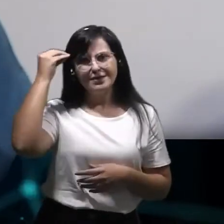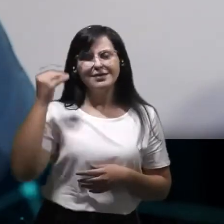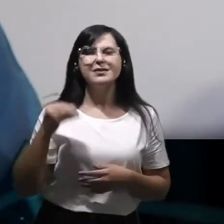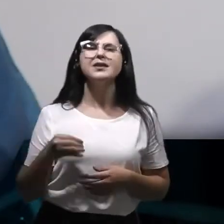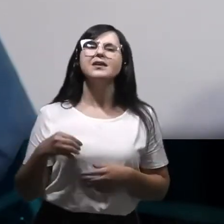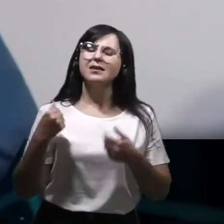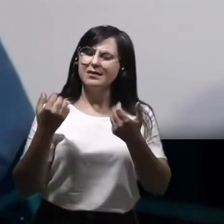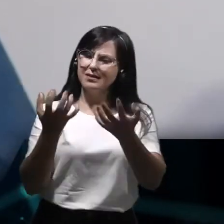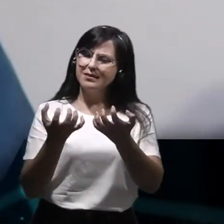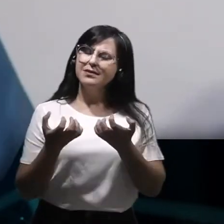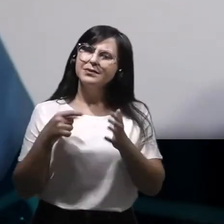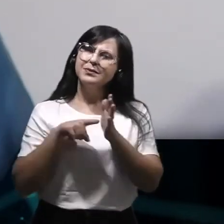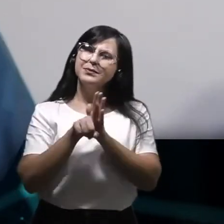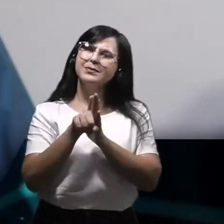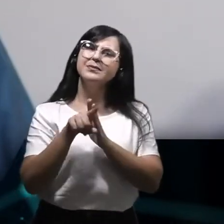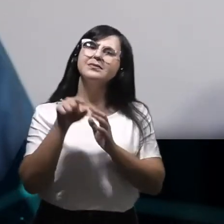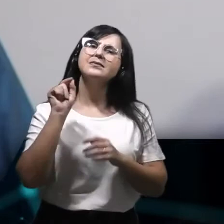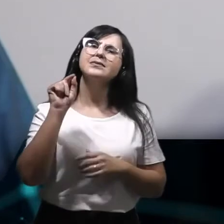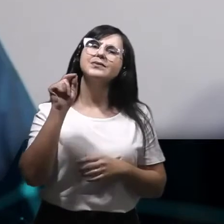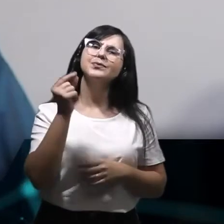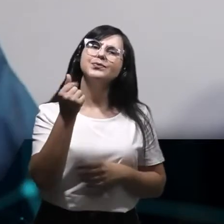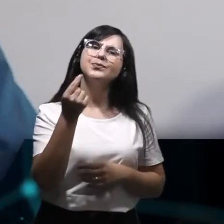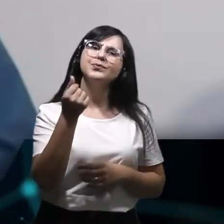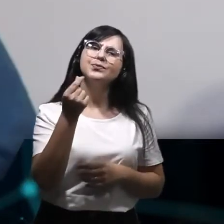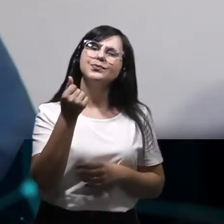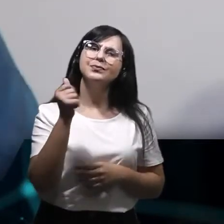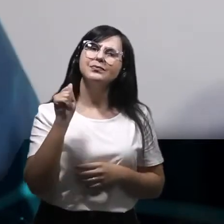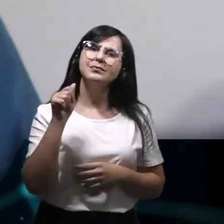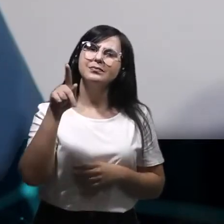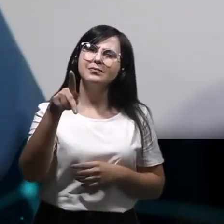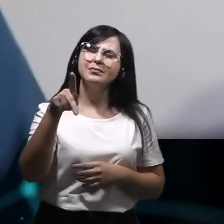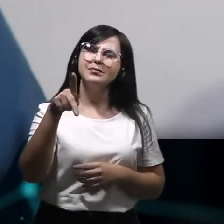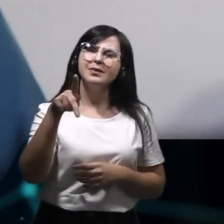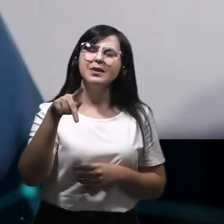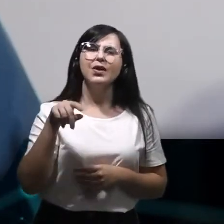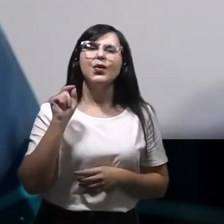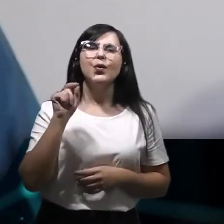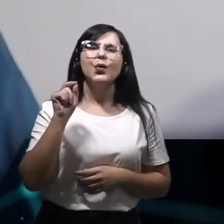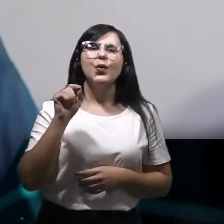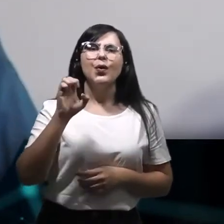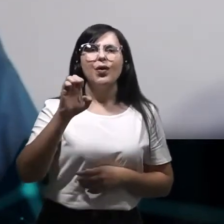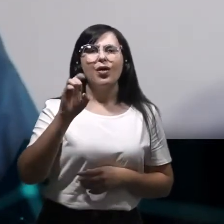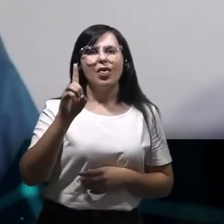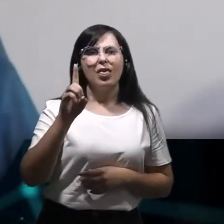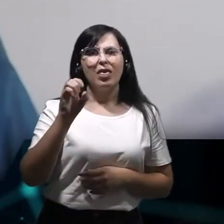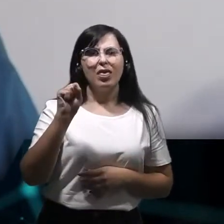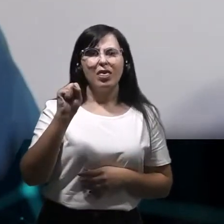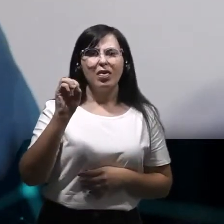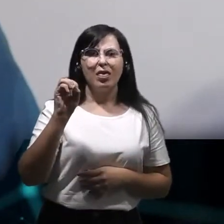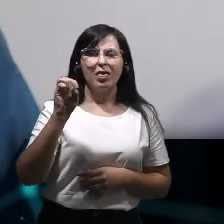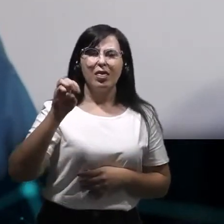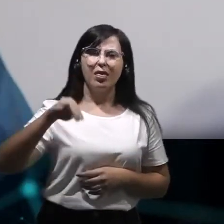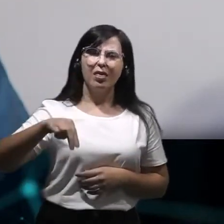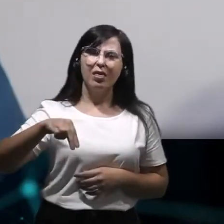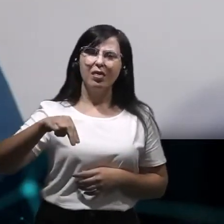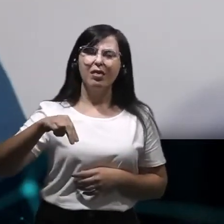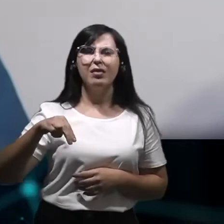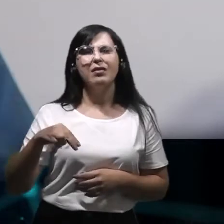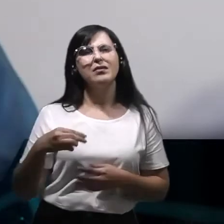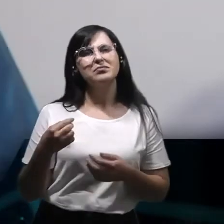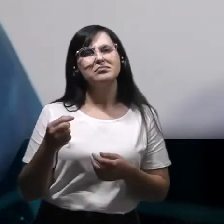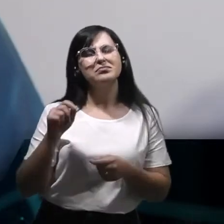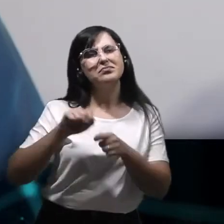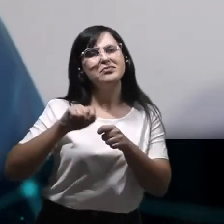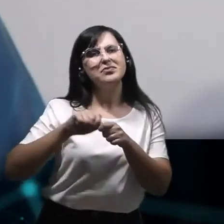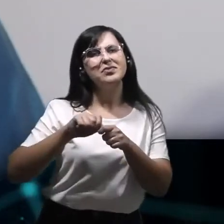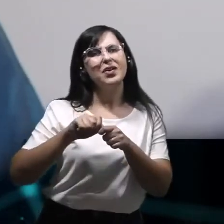eu vou perguntar ao candidato Hilário, o que é que o Dr. Edson, o ex-prefeito Dr. Edson, deixou de recurso do IPRESB. E qual é o dinheiro